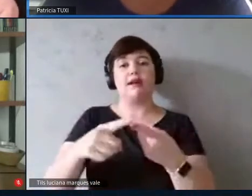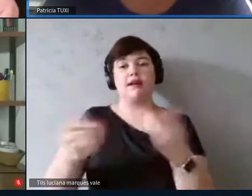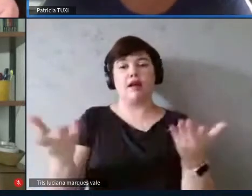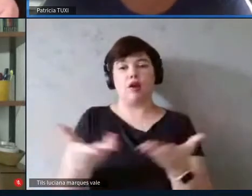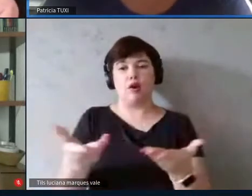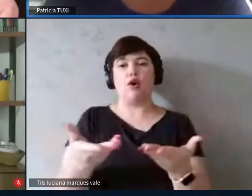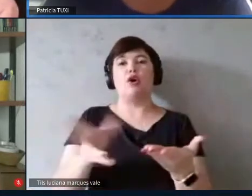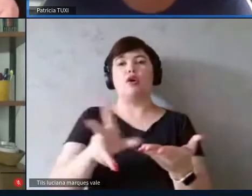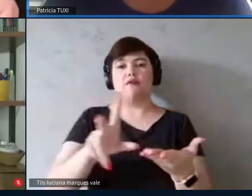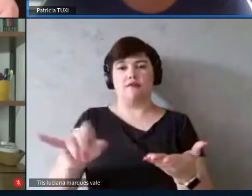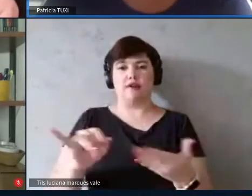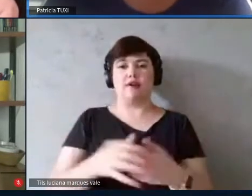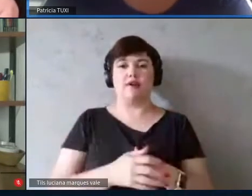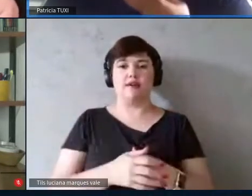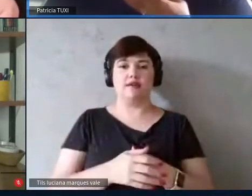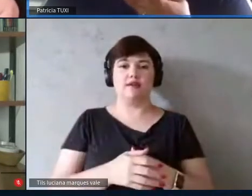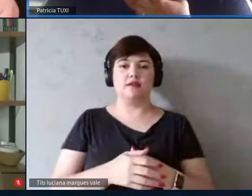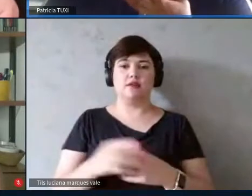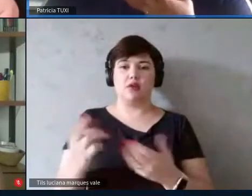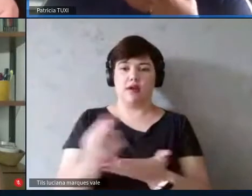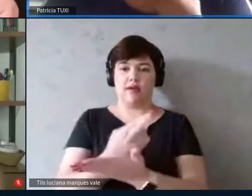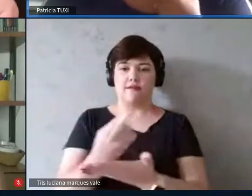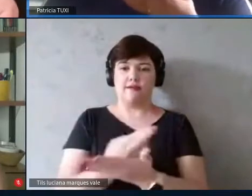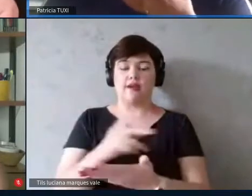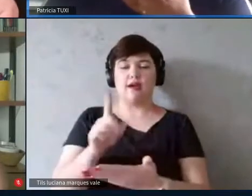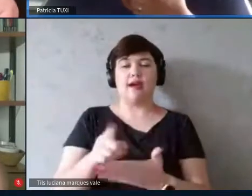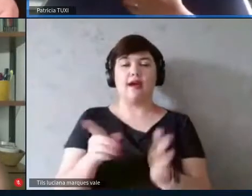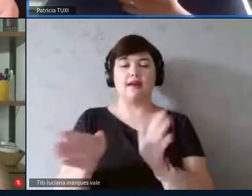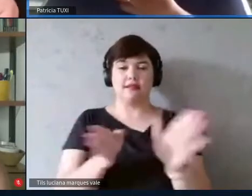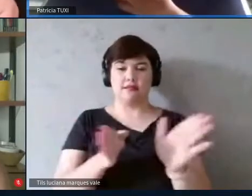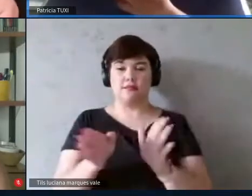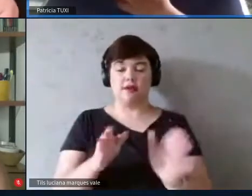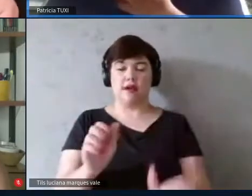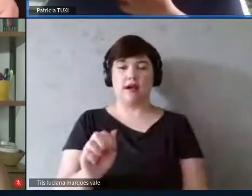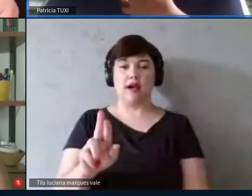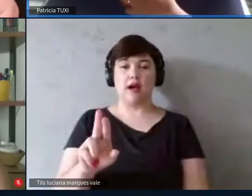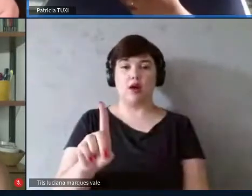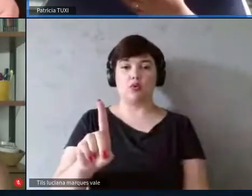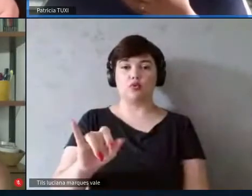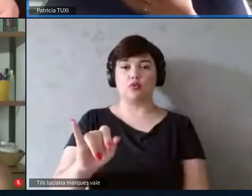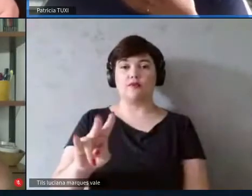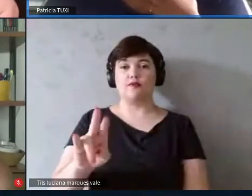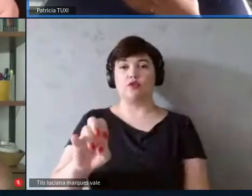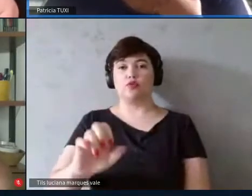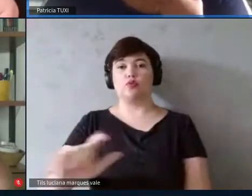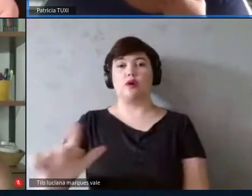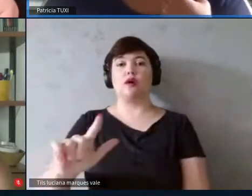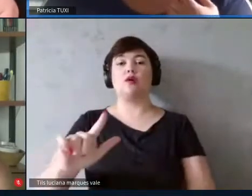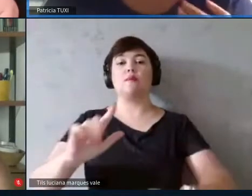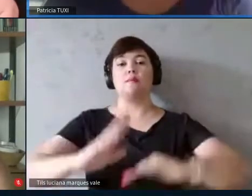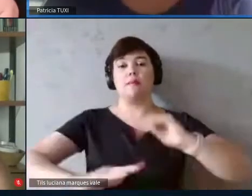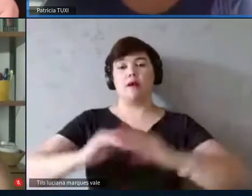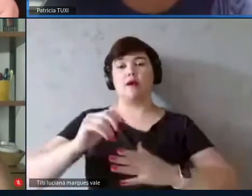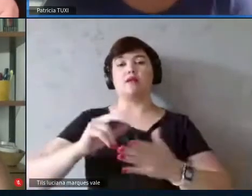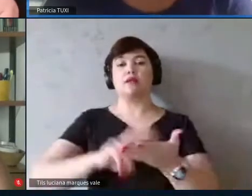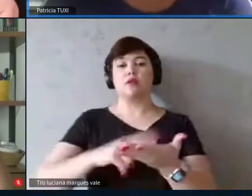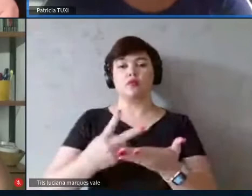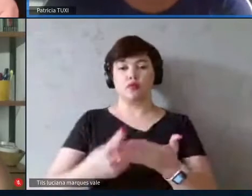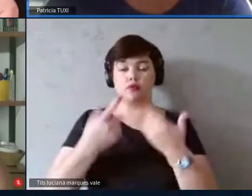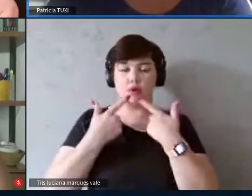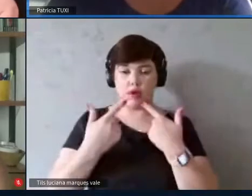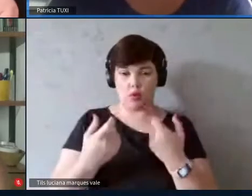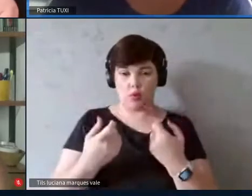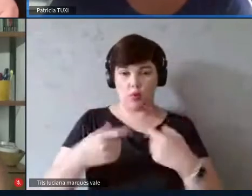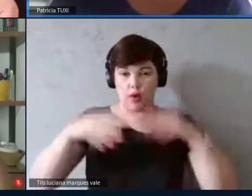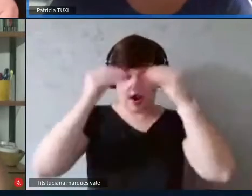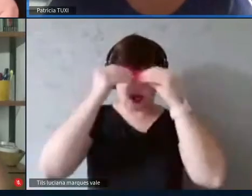chamada agora, numa revista que é Acessibilidade Audiovisual, Práticas de Tradução e Linguagem, né?